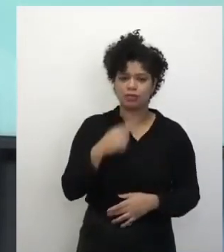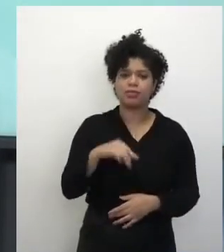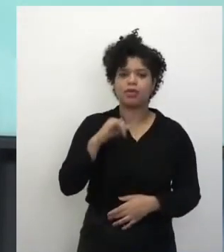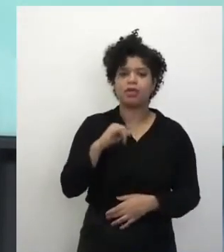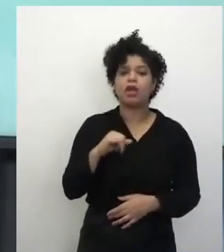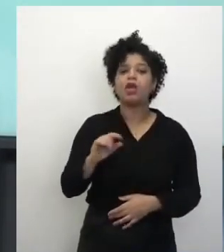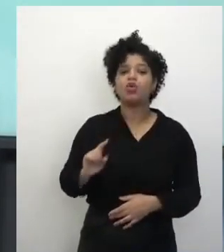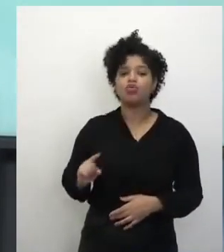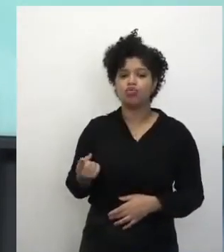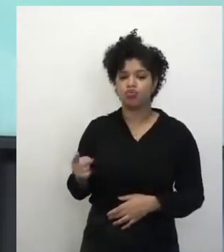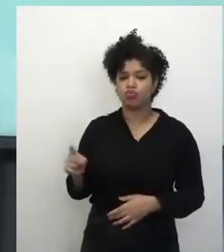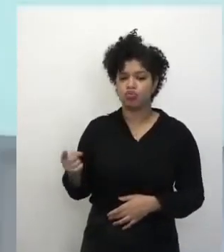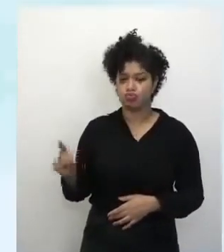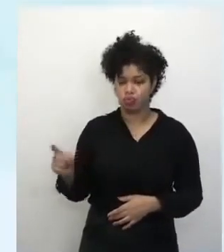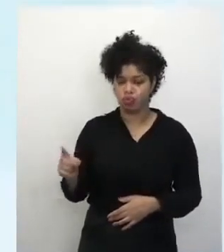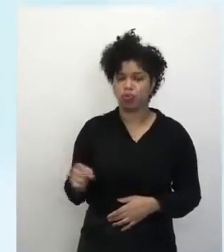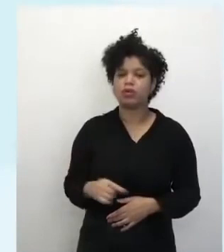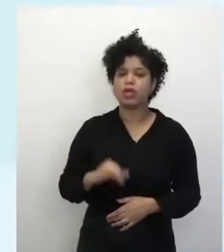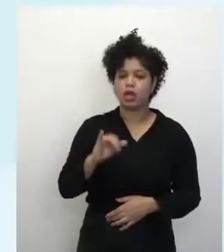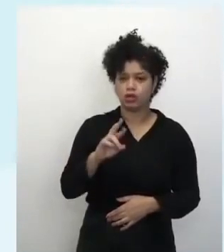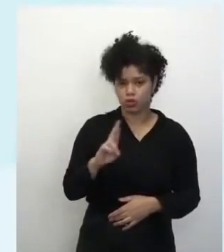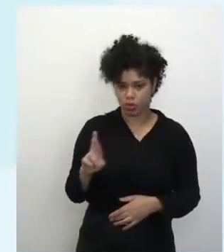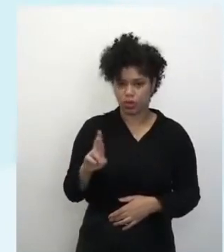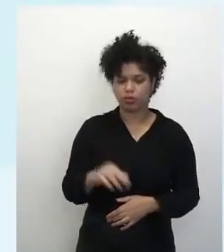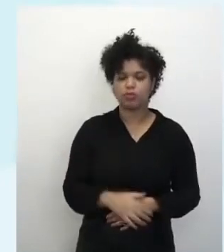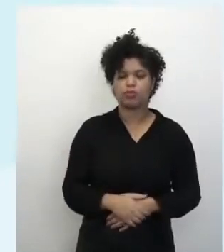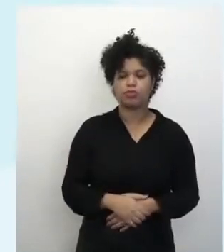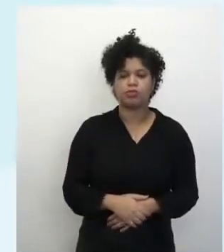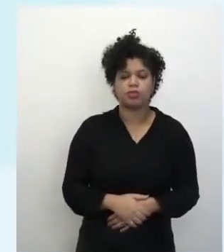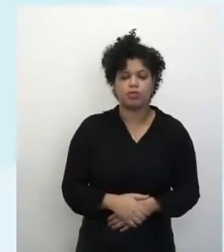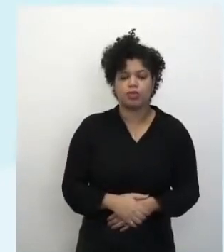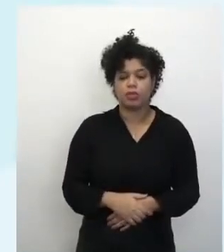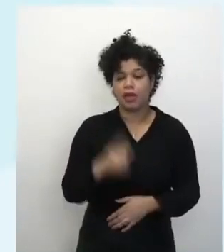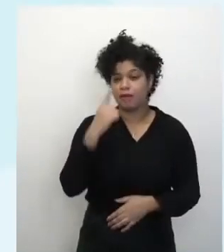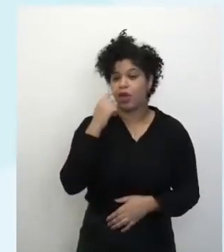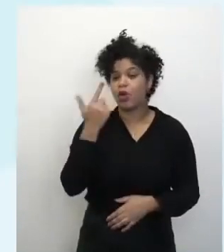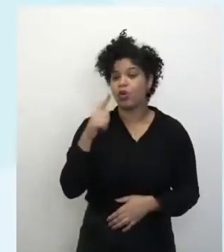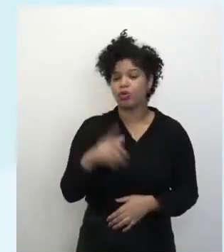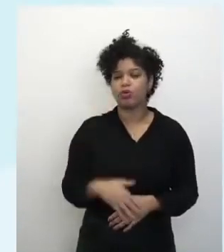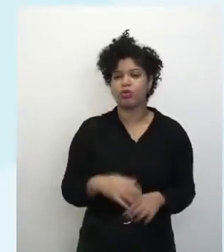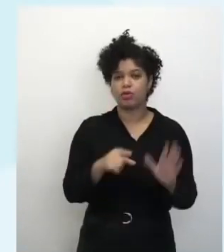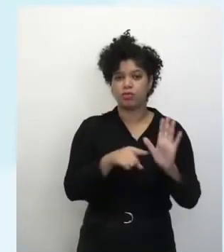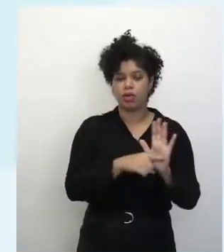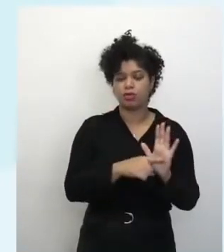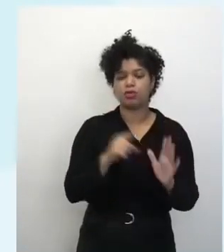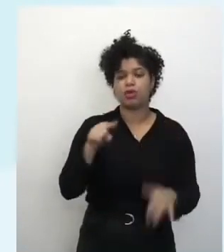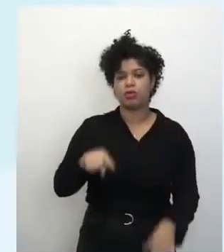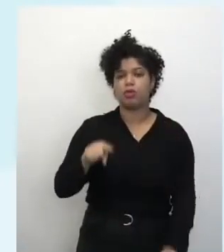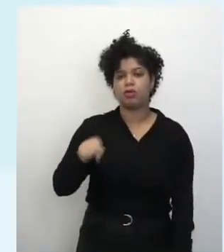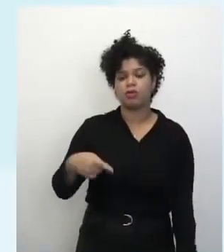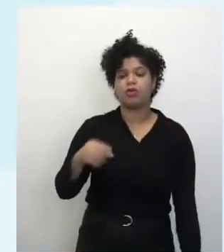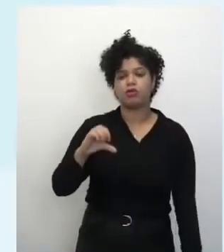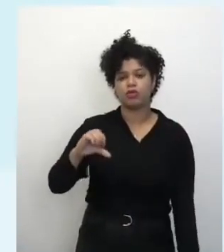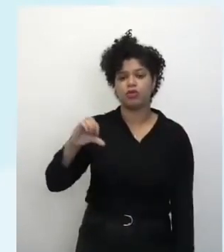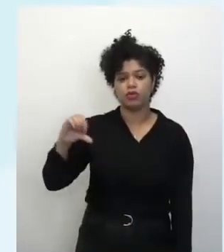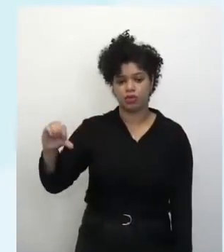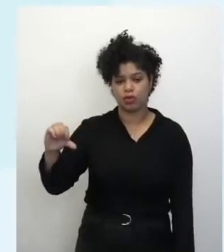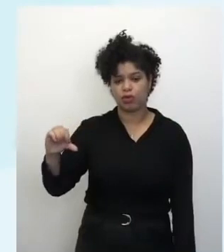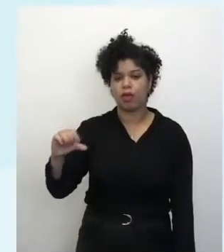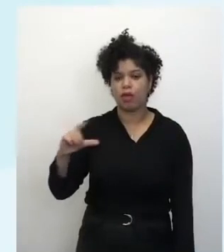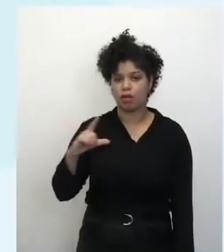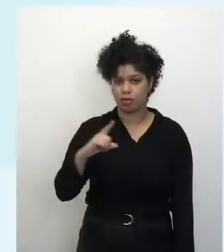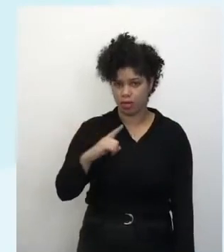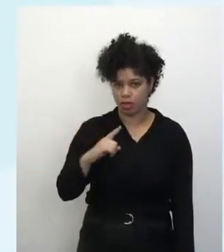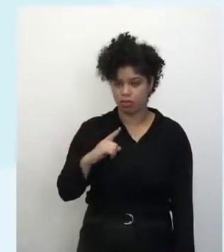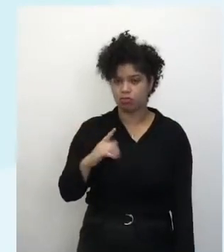é infinito e não periódico. Então, irracional também. Olha esse aqui, menos 1.000,99. Mil inteiros